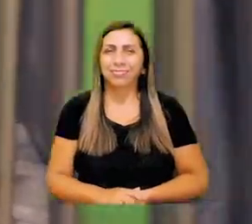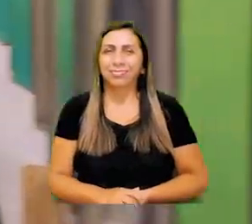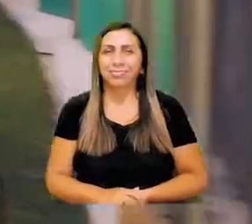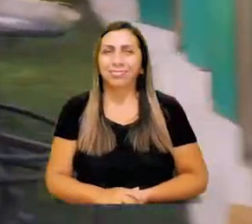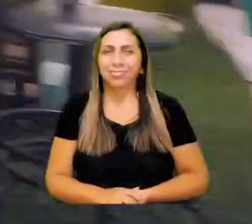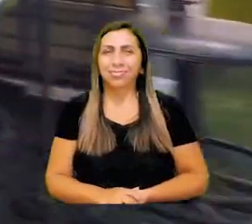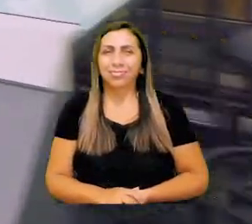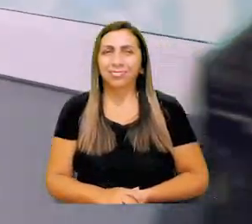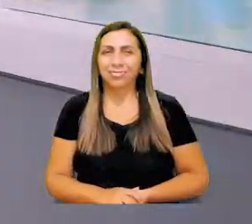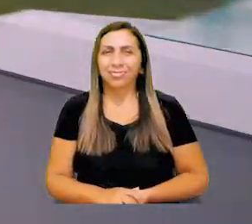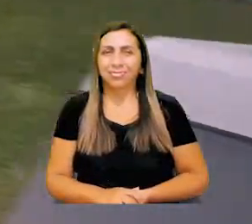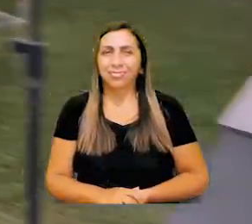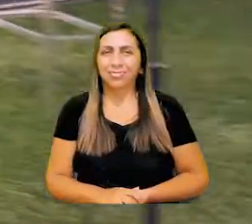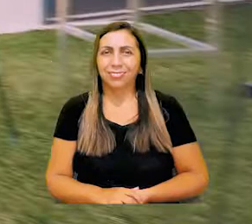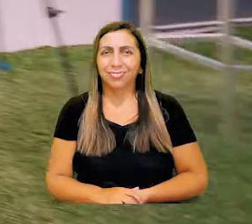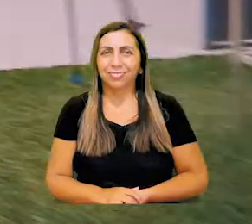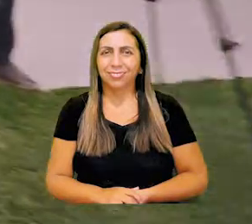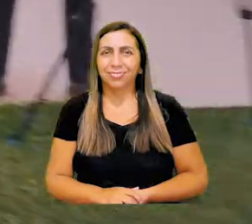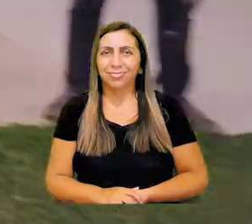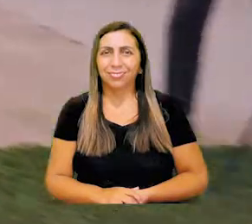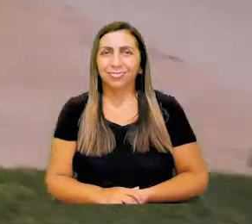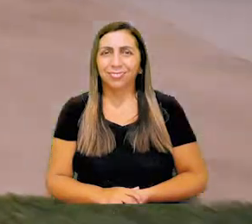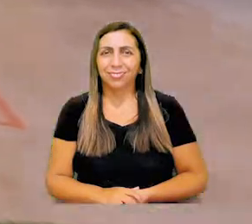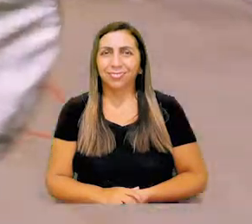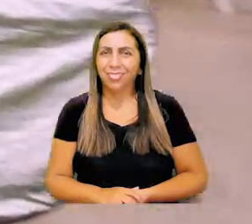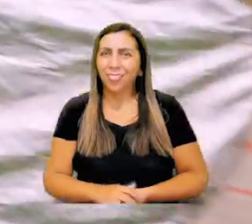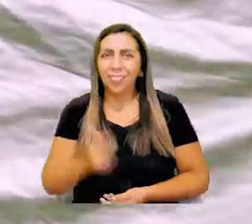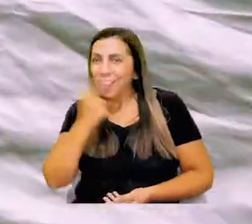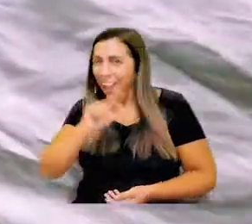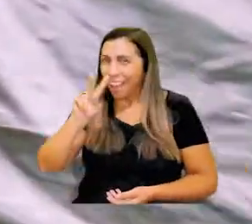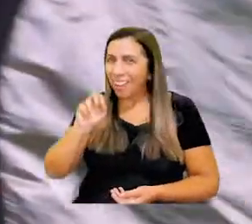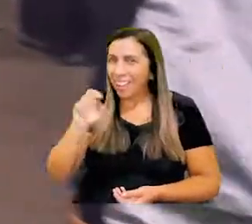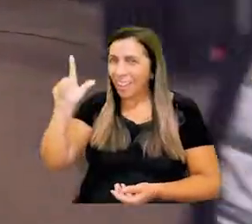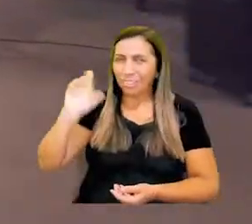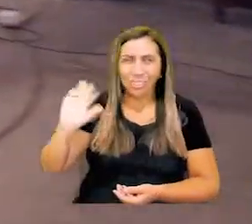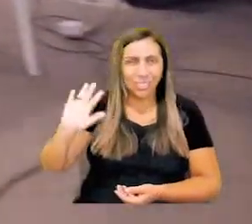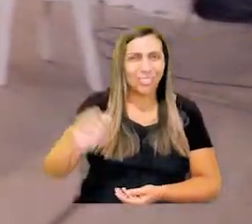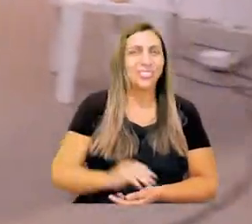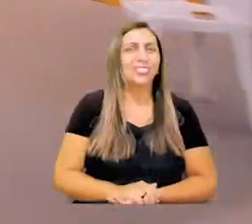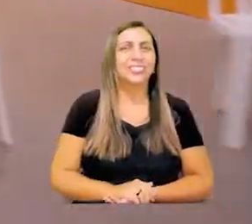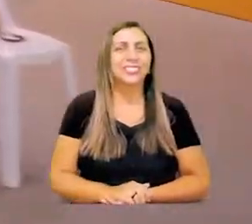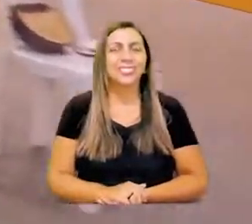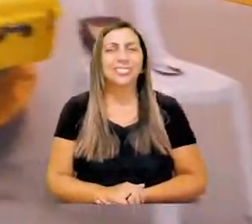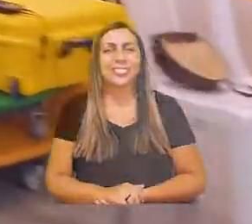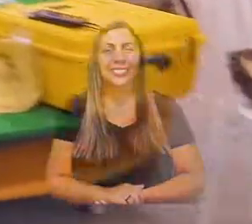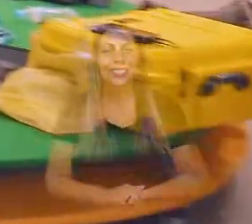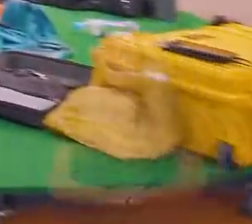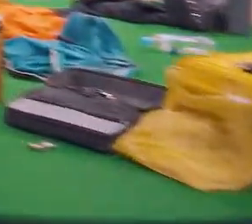Valeu, viu, negada? Tô indo.